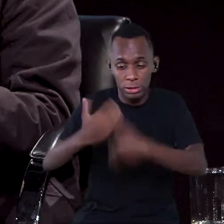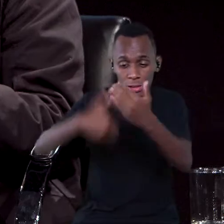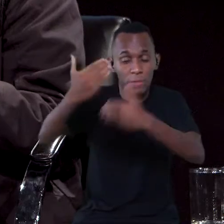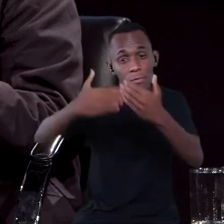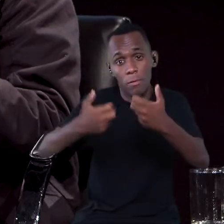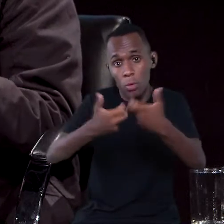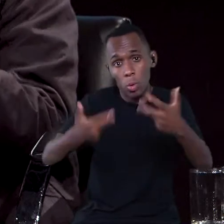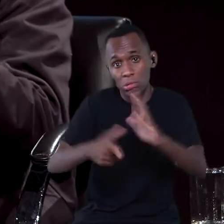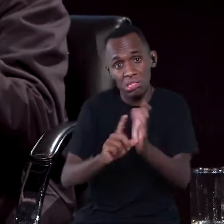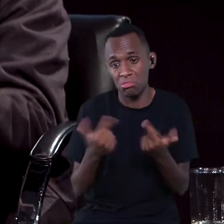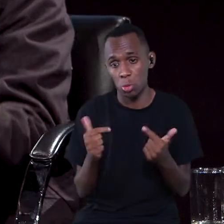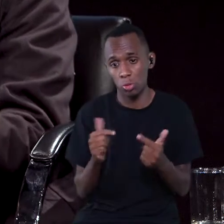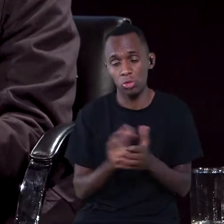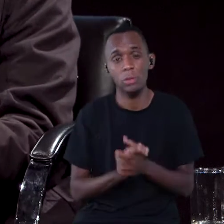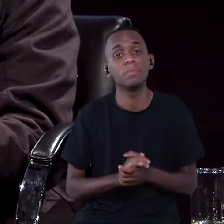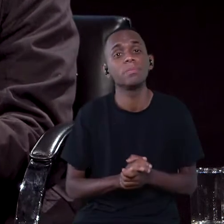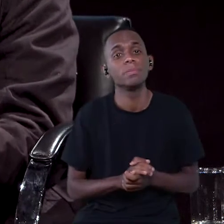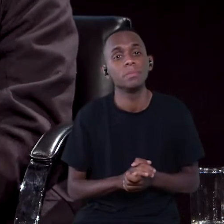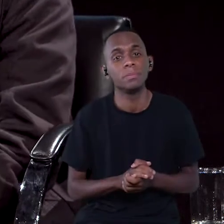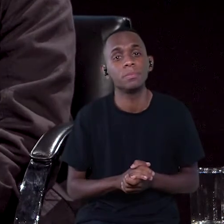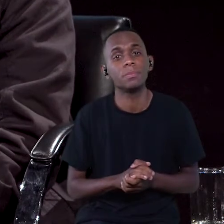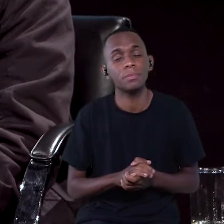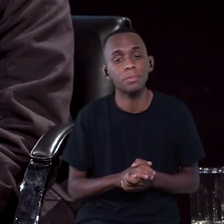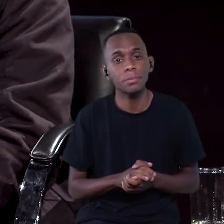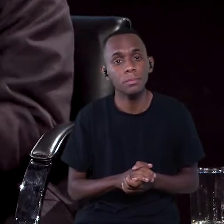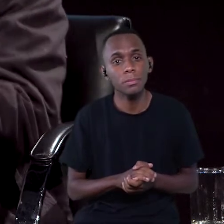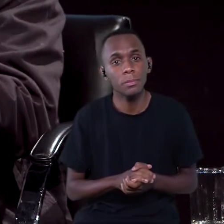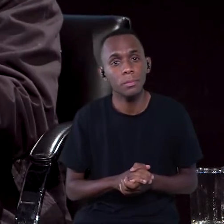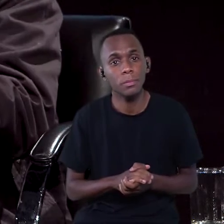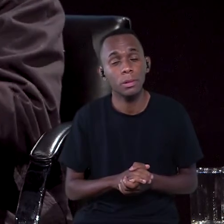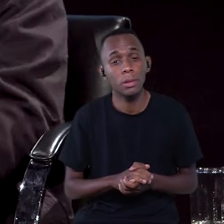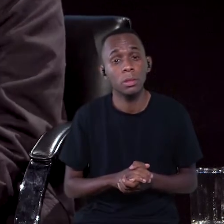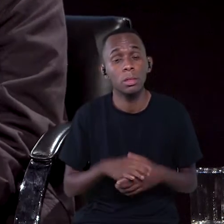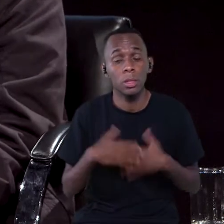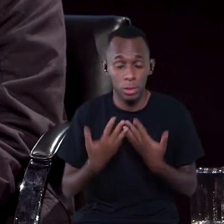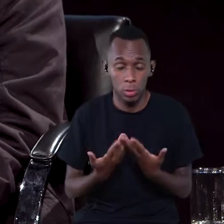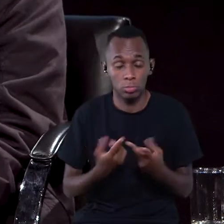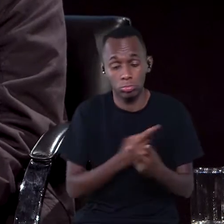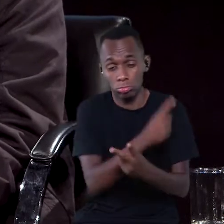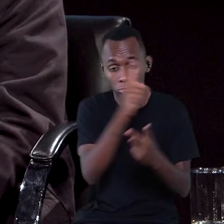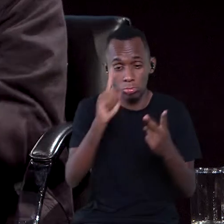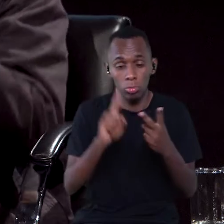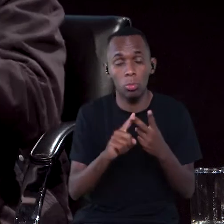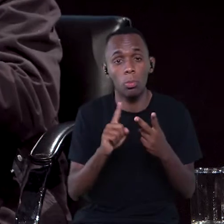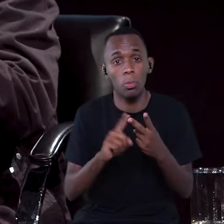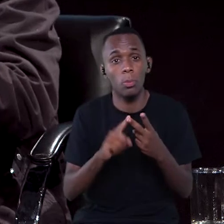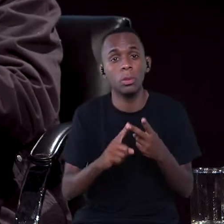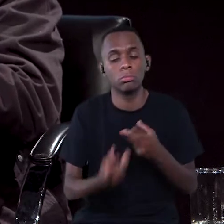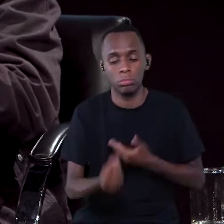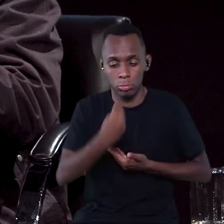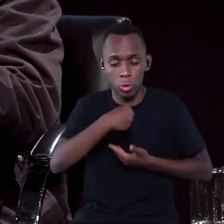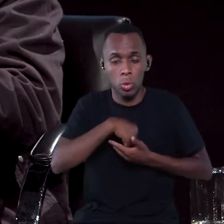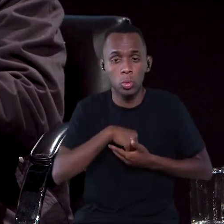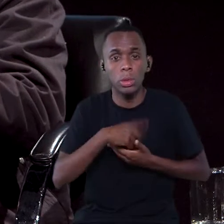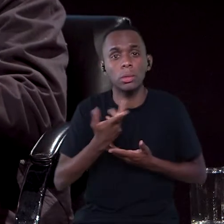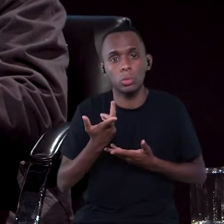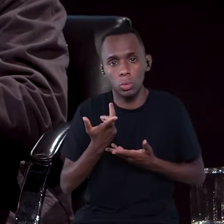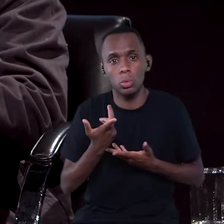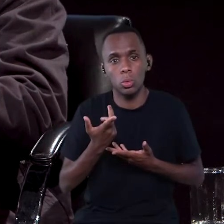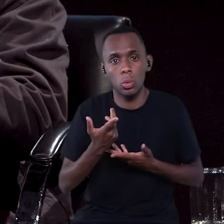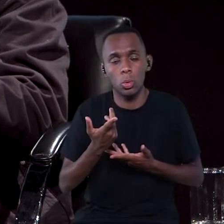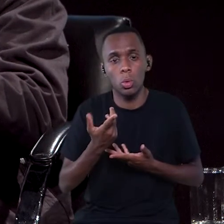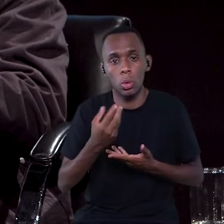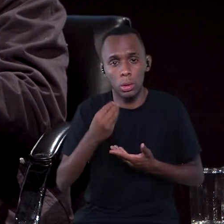vão e voltam com uma feição mais aberta, multidisciplinar. Eu acho que esse é um dado. O outro é que, internamente, no